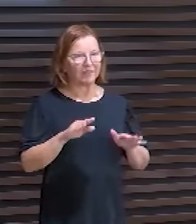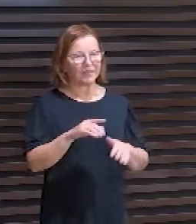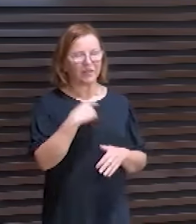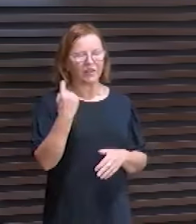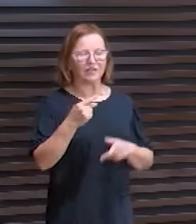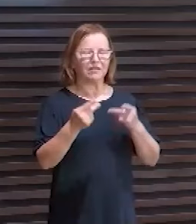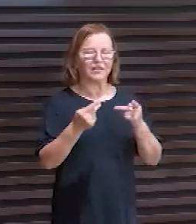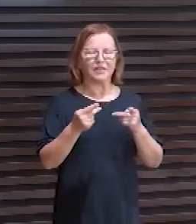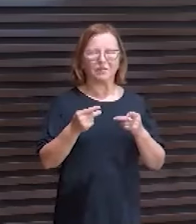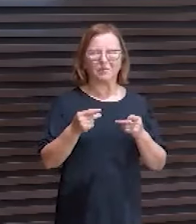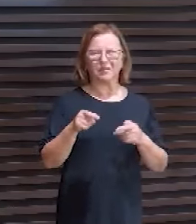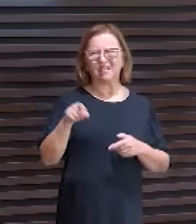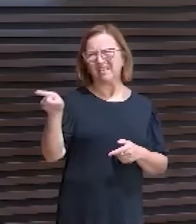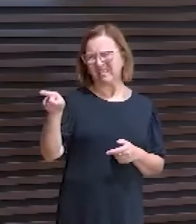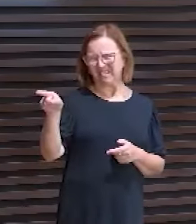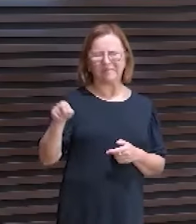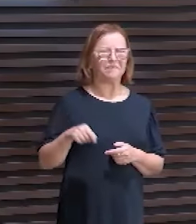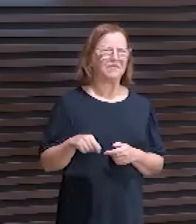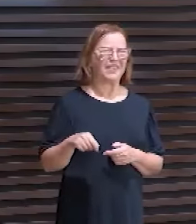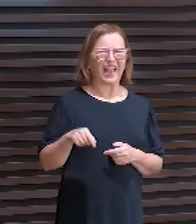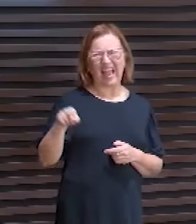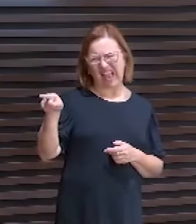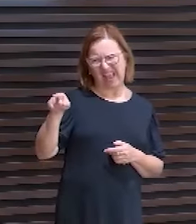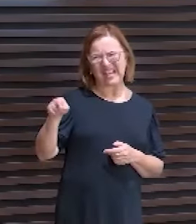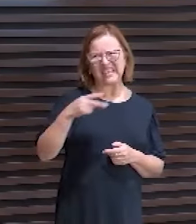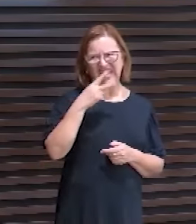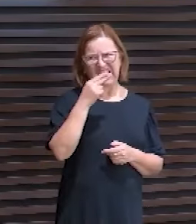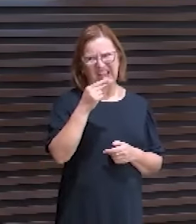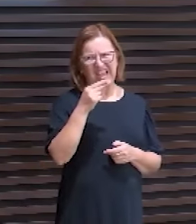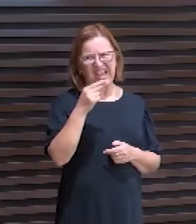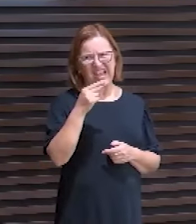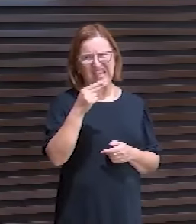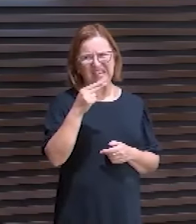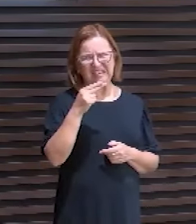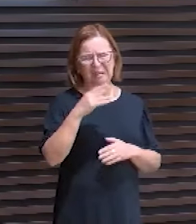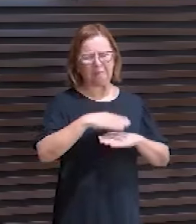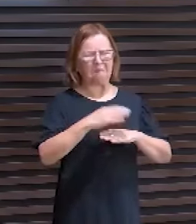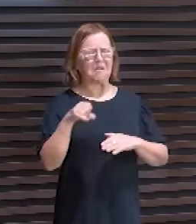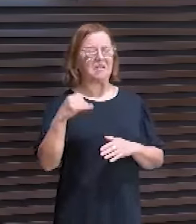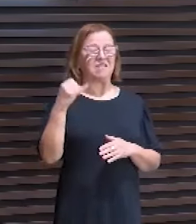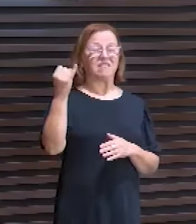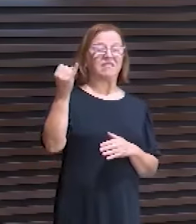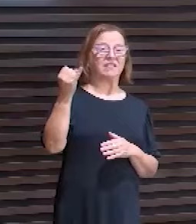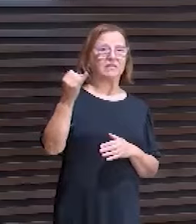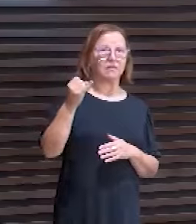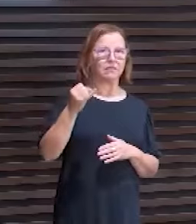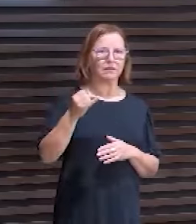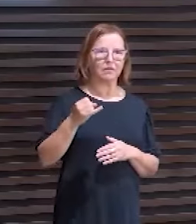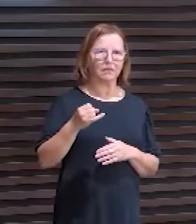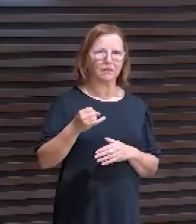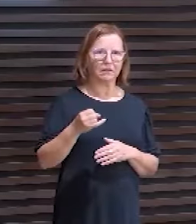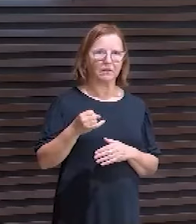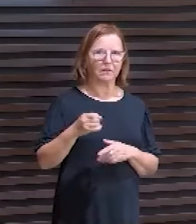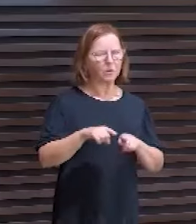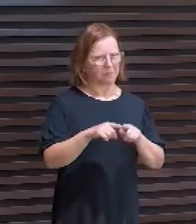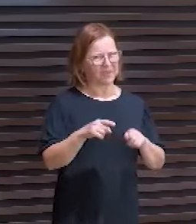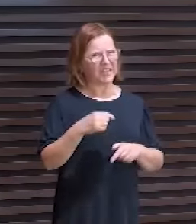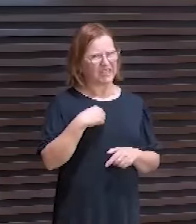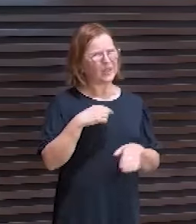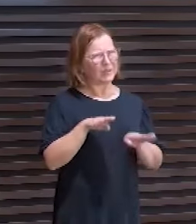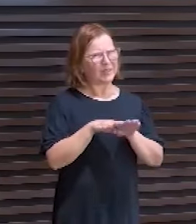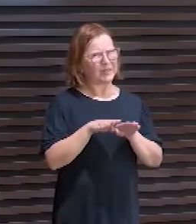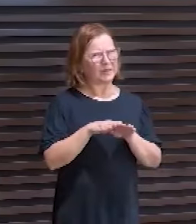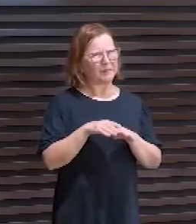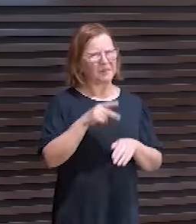outro ah fulano ou fulana acha que é a última bolacha do pacote mas e quando eu acho que eu sou a última